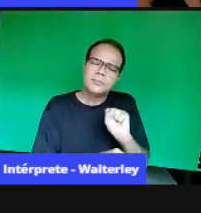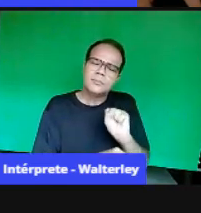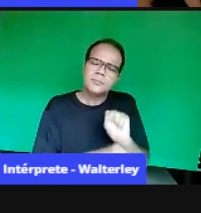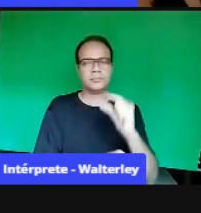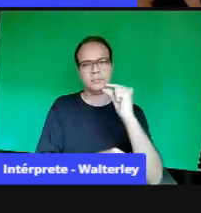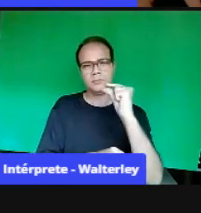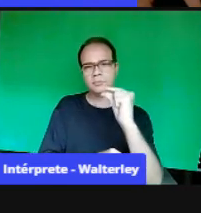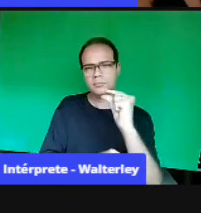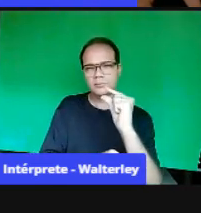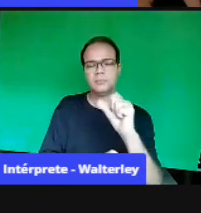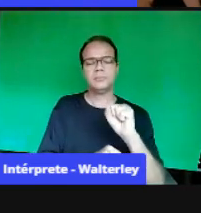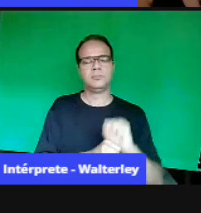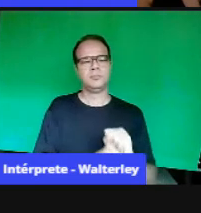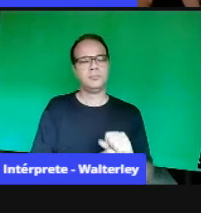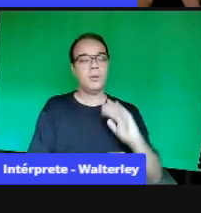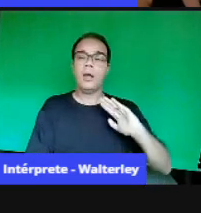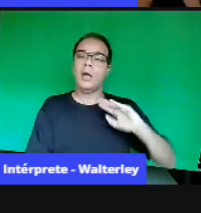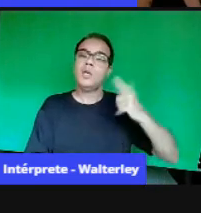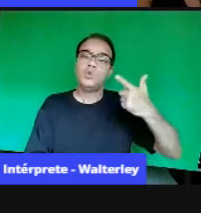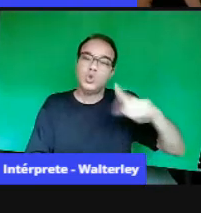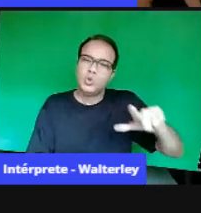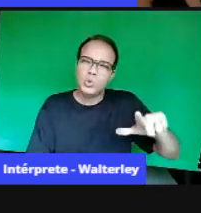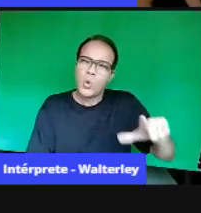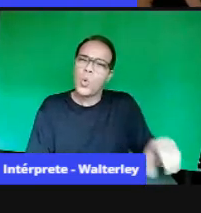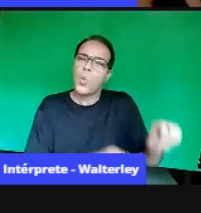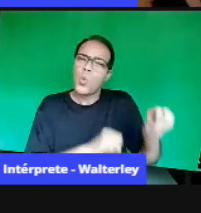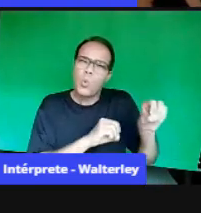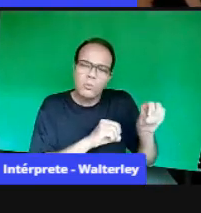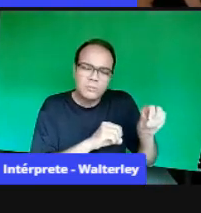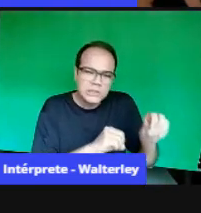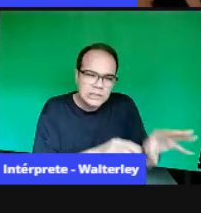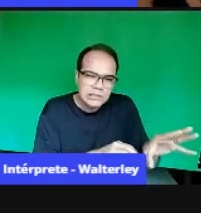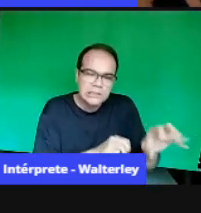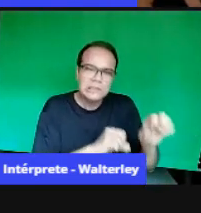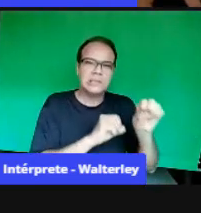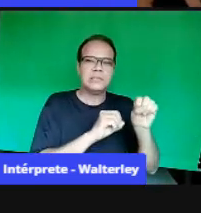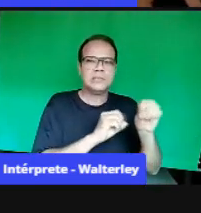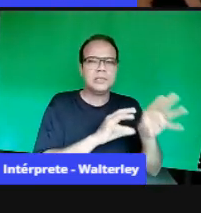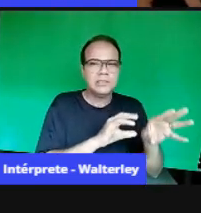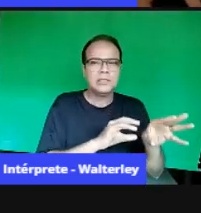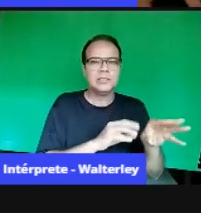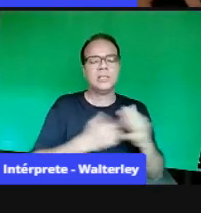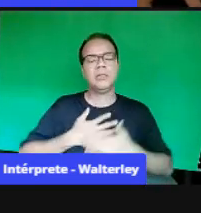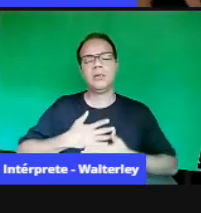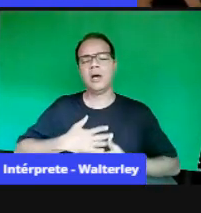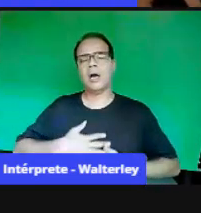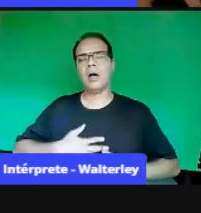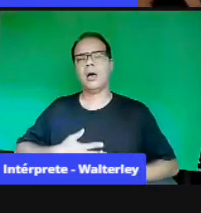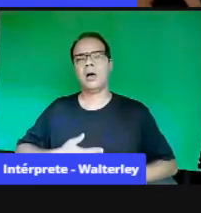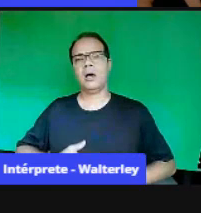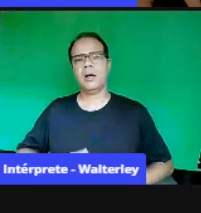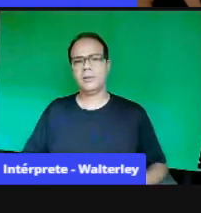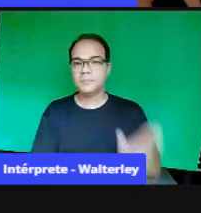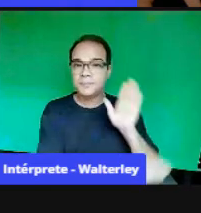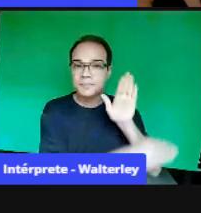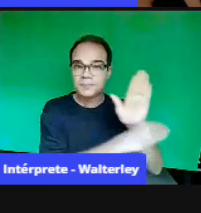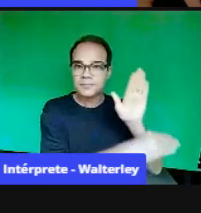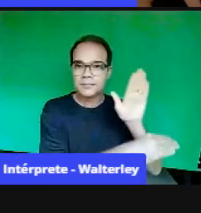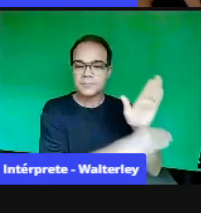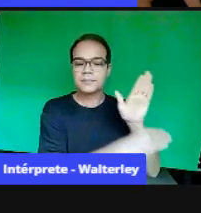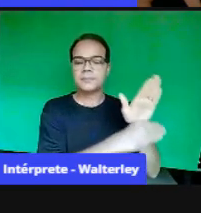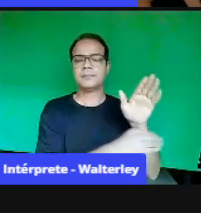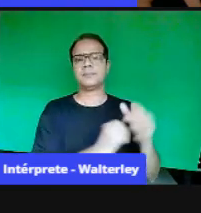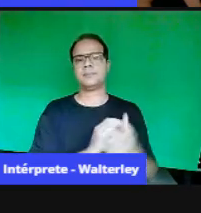essa questão dessas observações, de tudo que está envolvendo essa questão na hora que a sondagem está sendo aplicada,